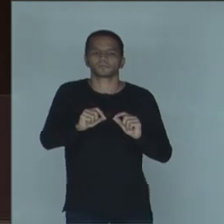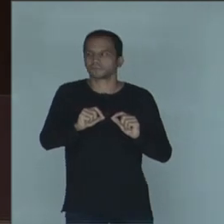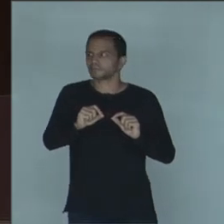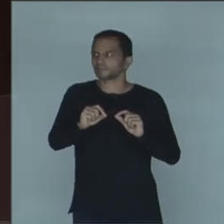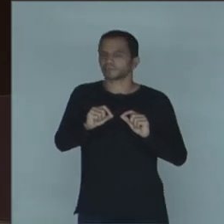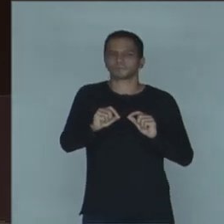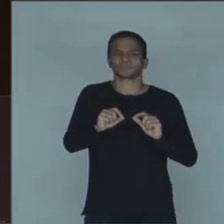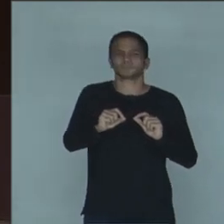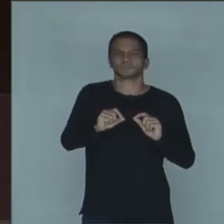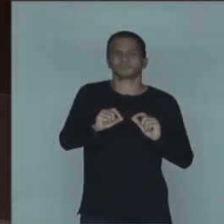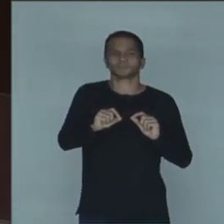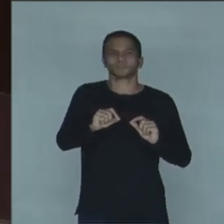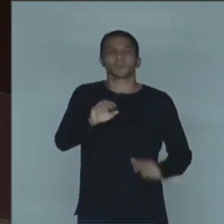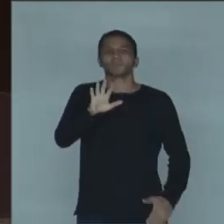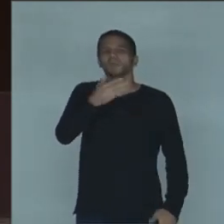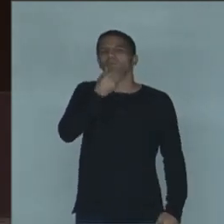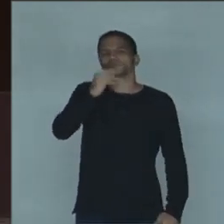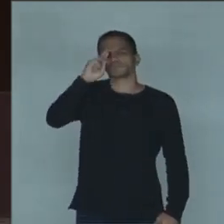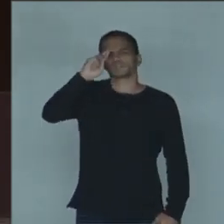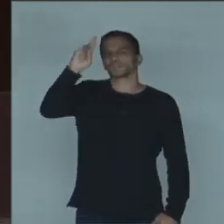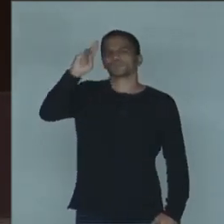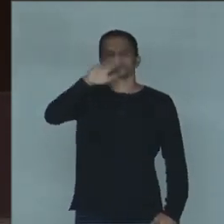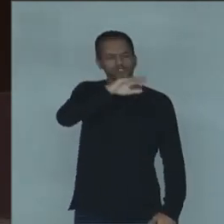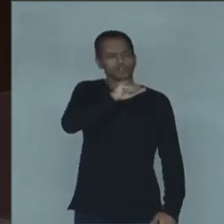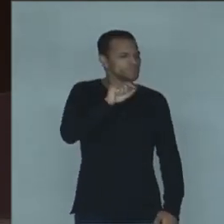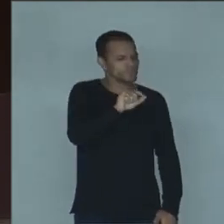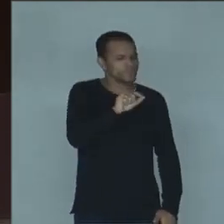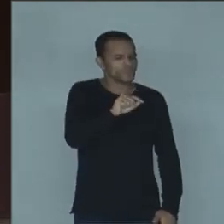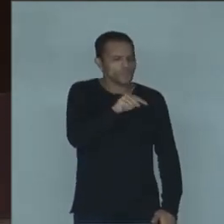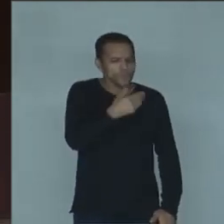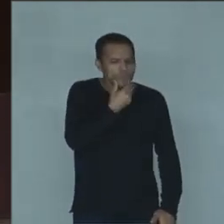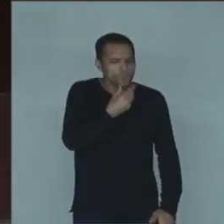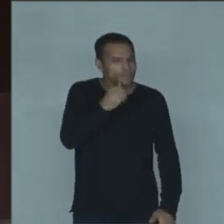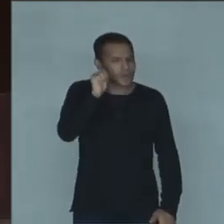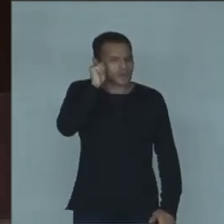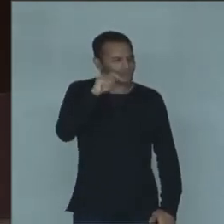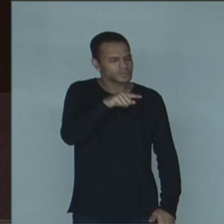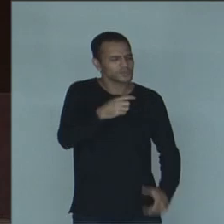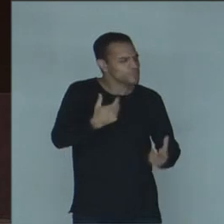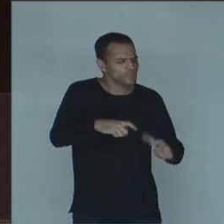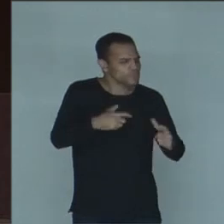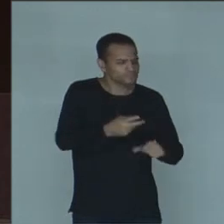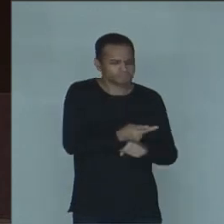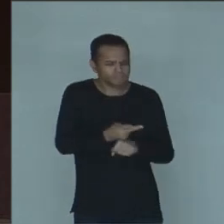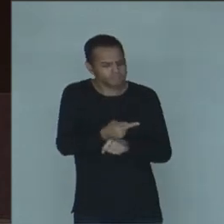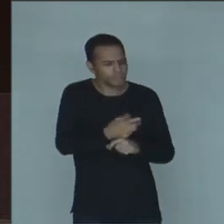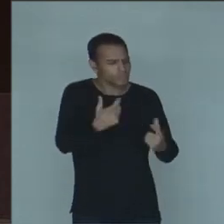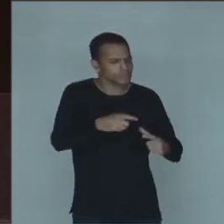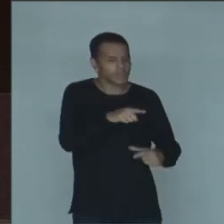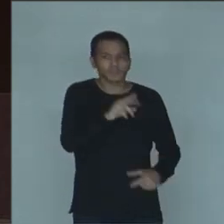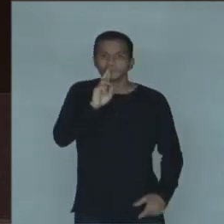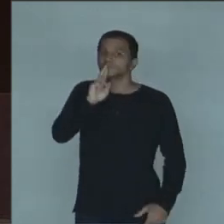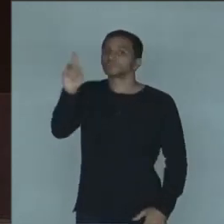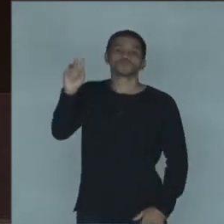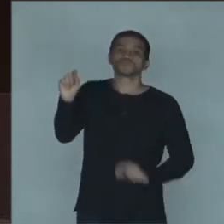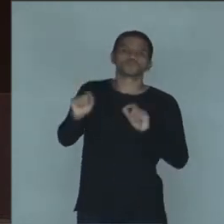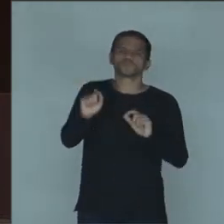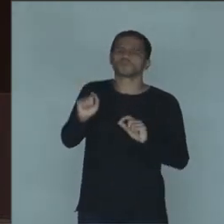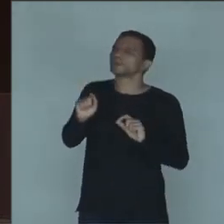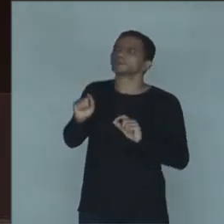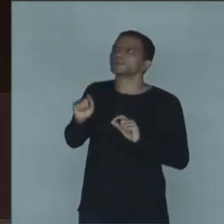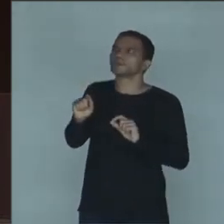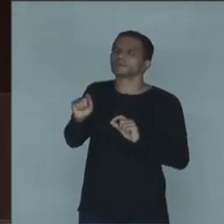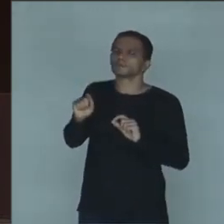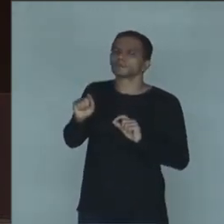É mas o senhor Deus chamou o homem perguntando onde está você e ele respondeu